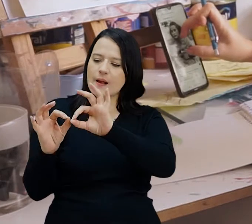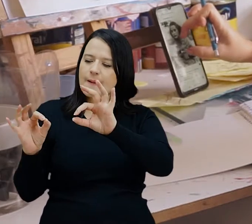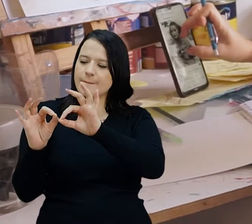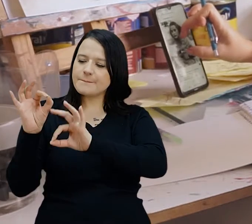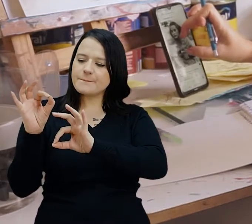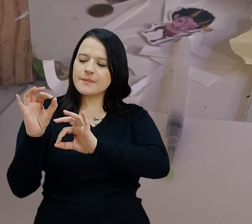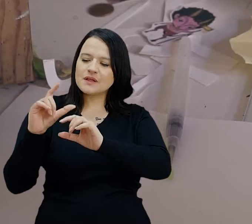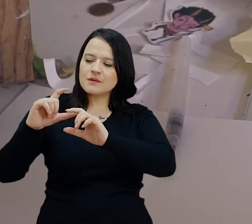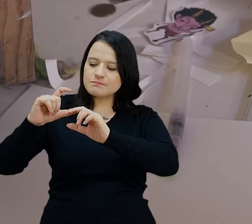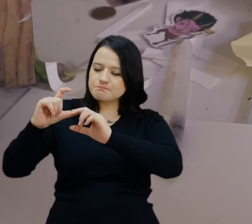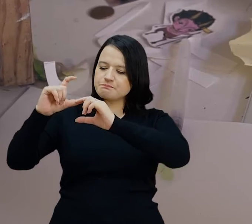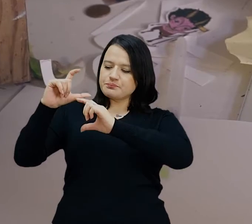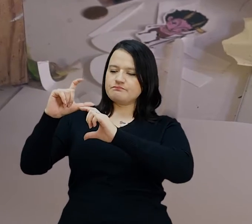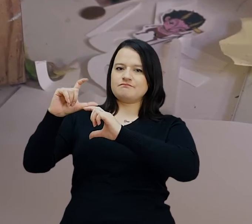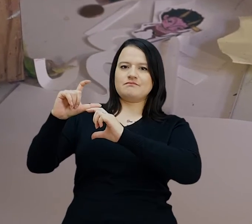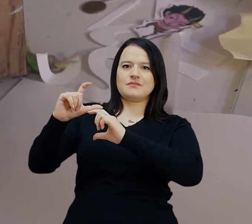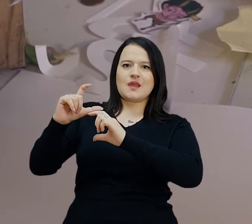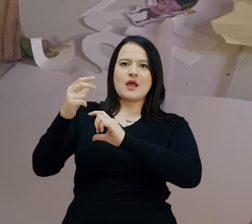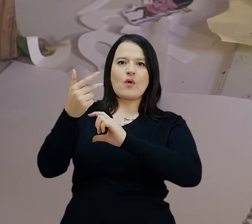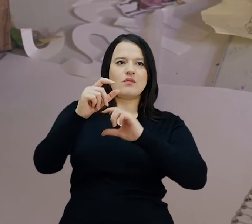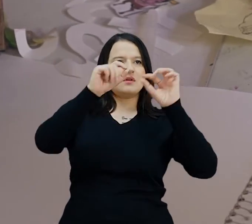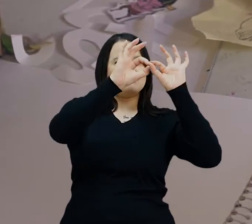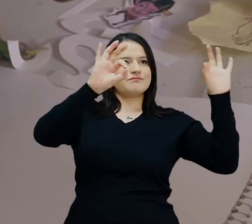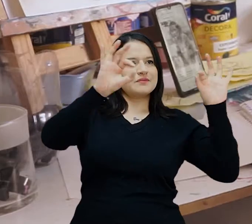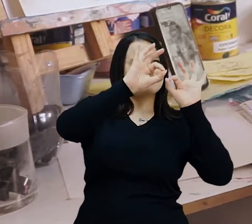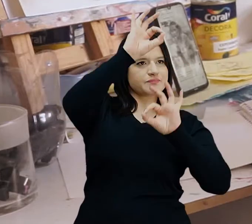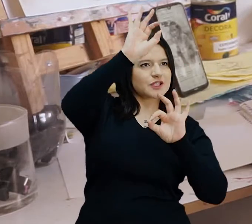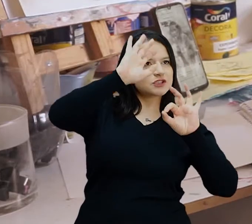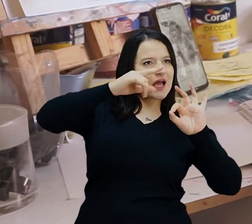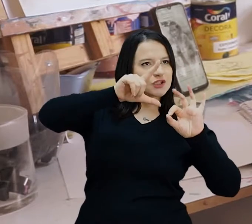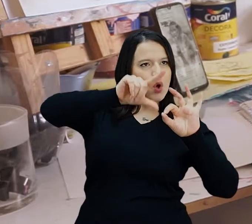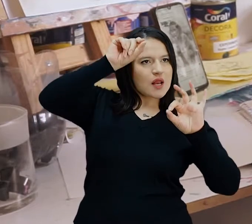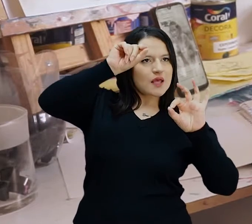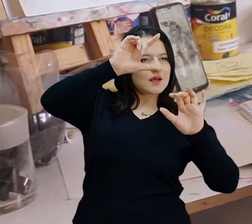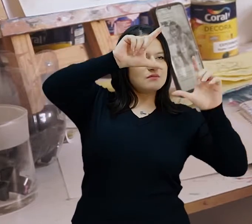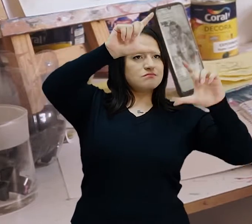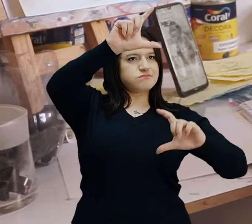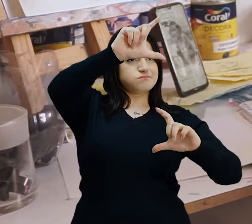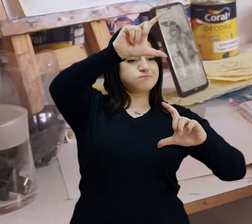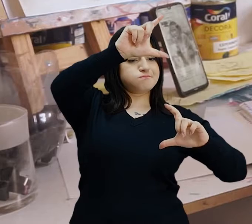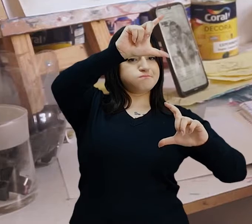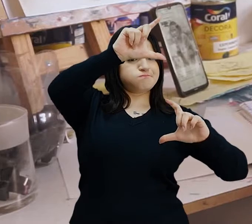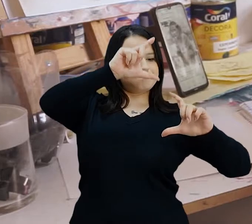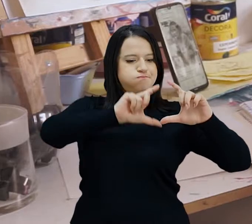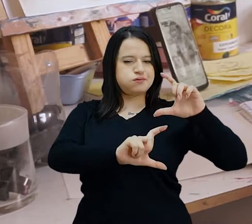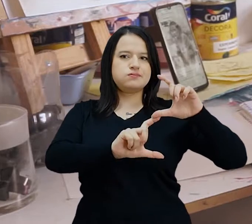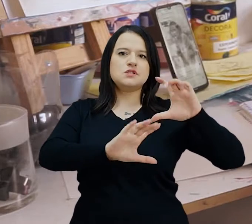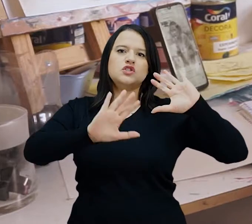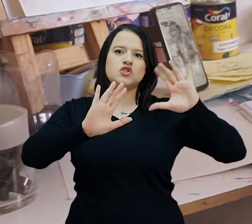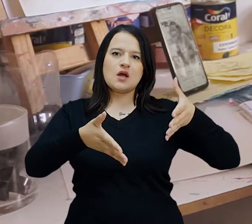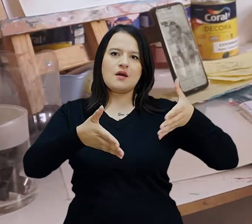tamanho, aqui tem o mesmo tamanho que a cabeça e mais um pedacinho. Então eu vou meio que definir aqui mais